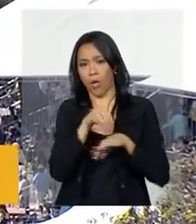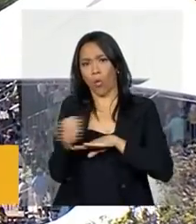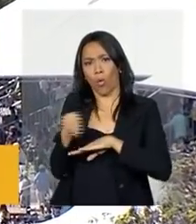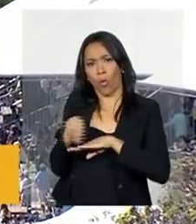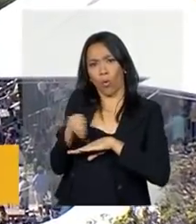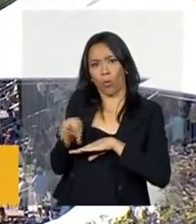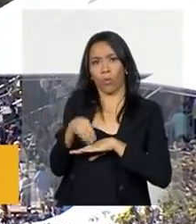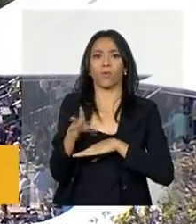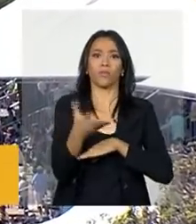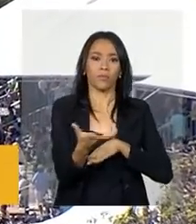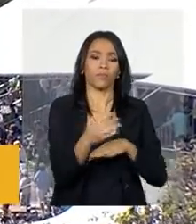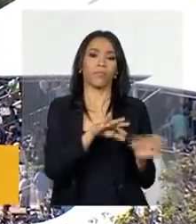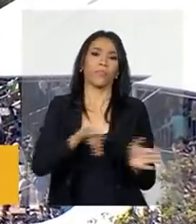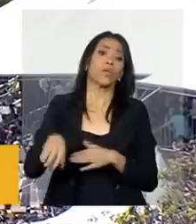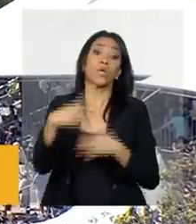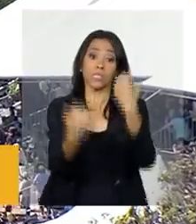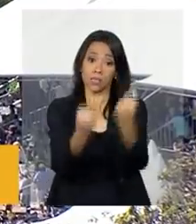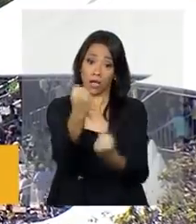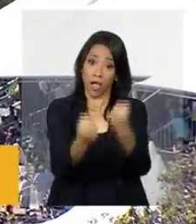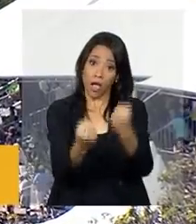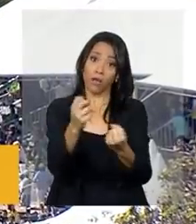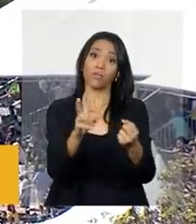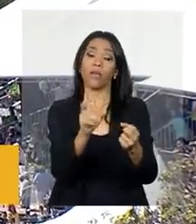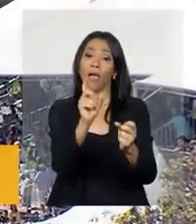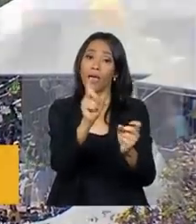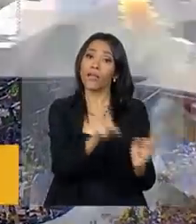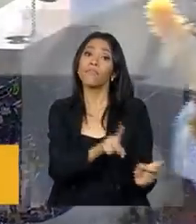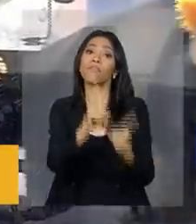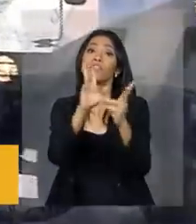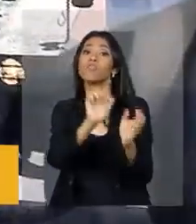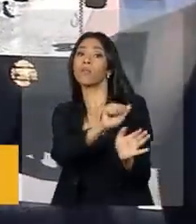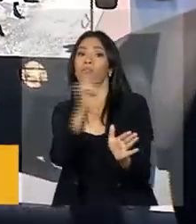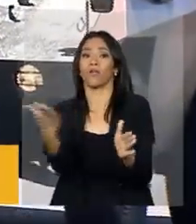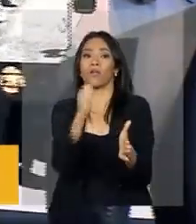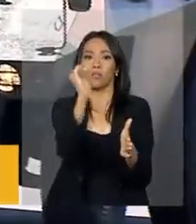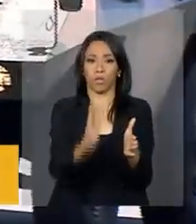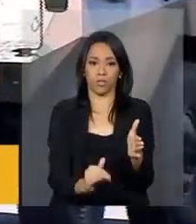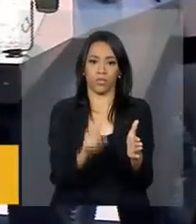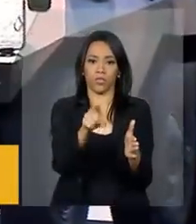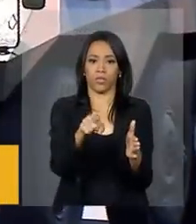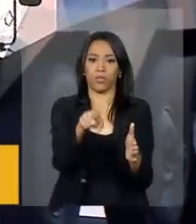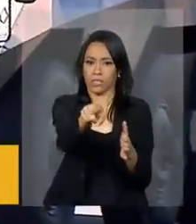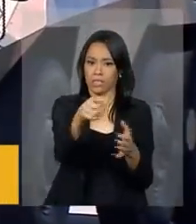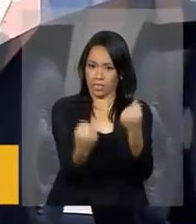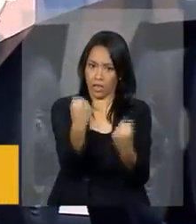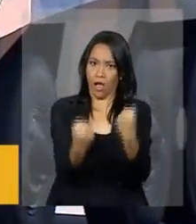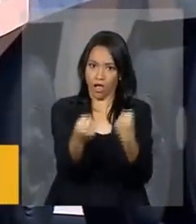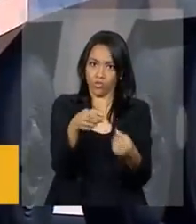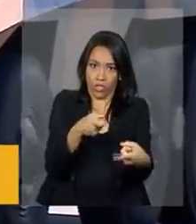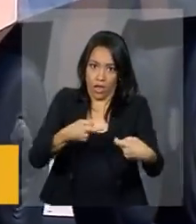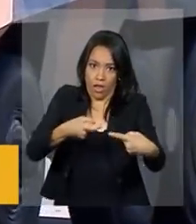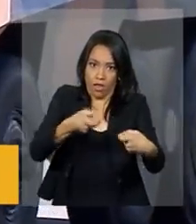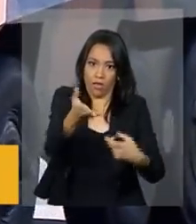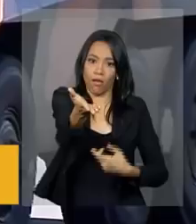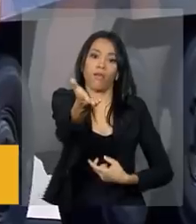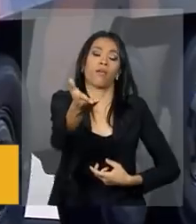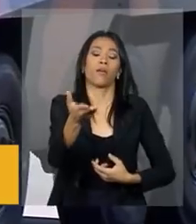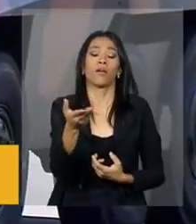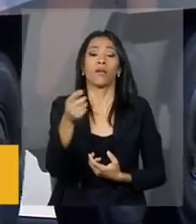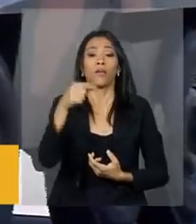até exportados, né? O Urutu e o Cascavel, fabricados pela então a Ingesa, que era a nossa